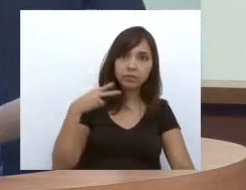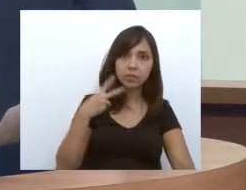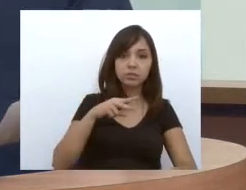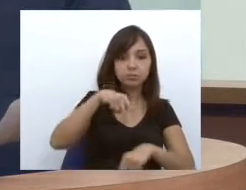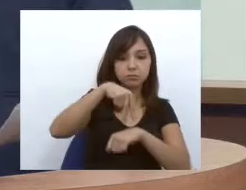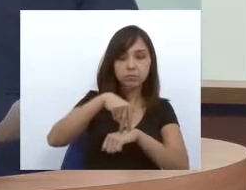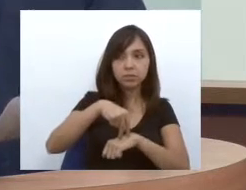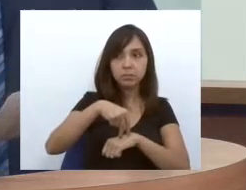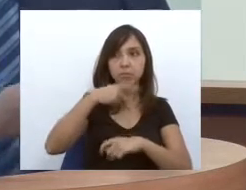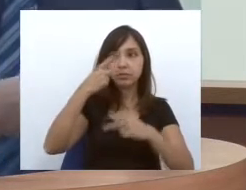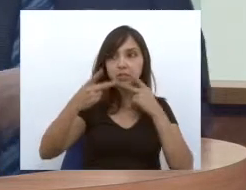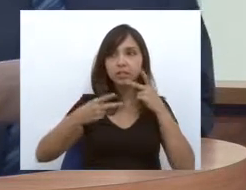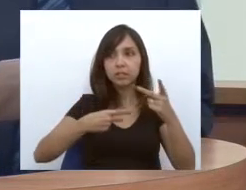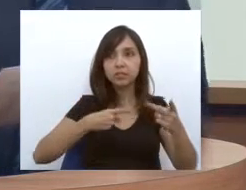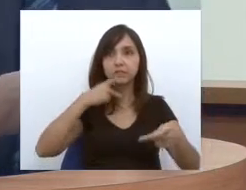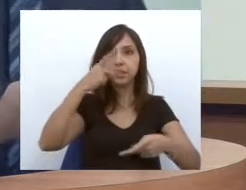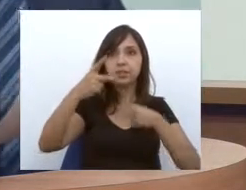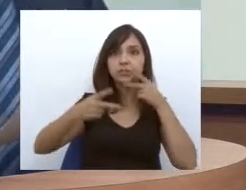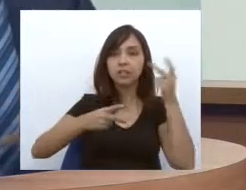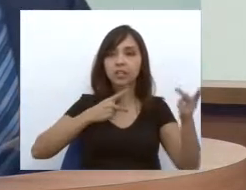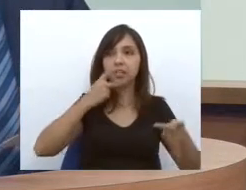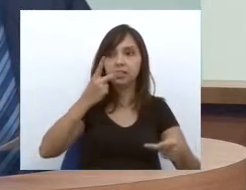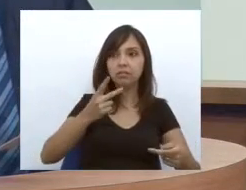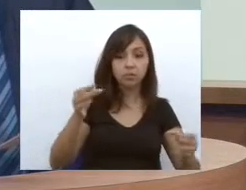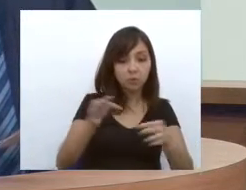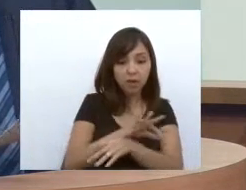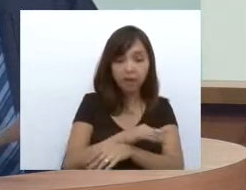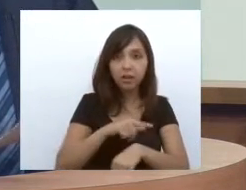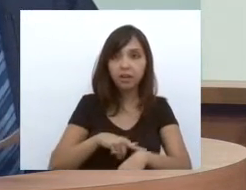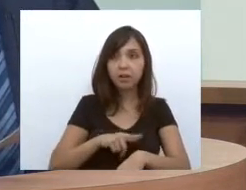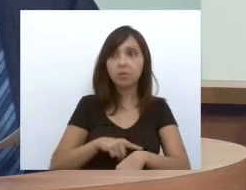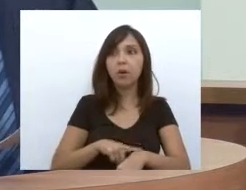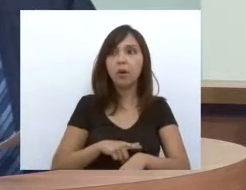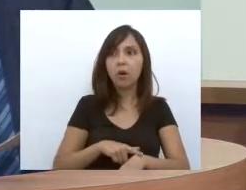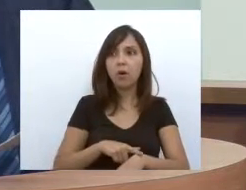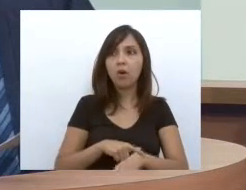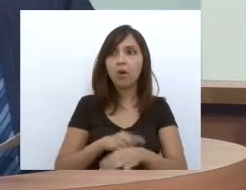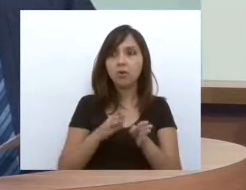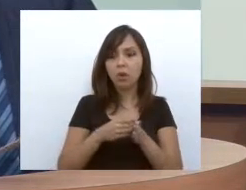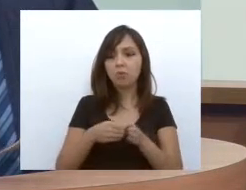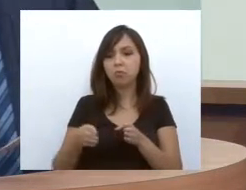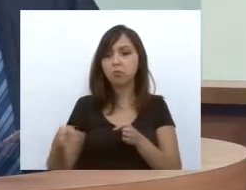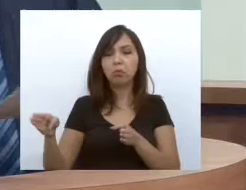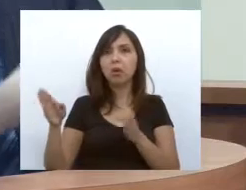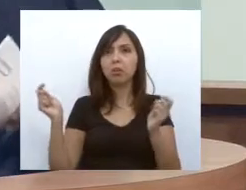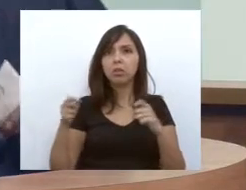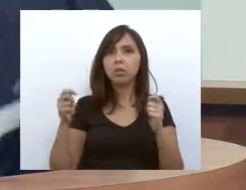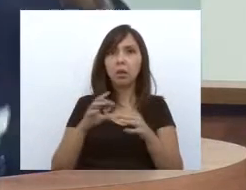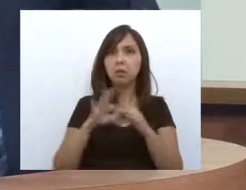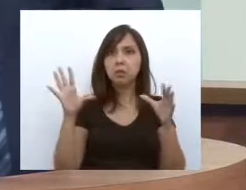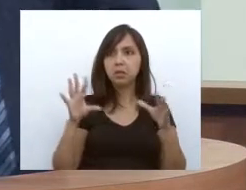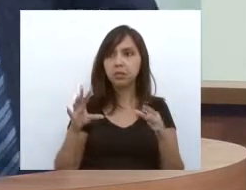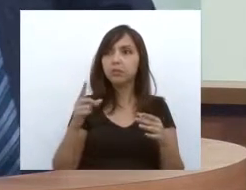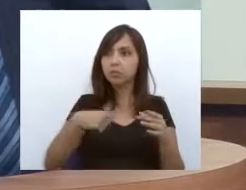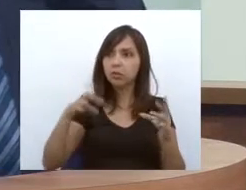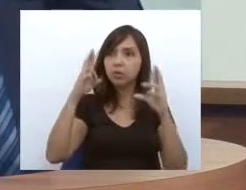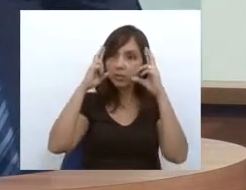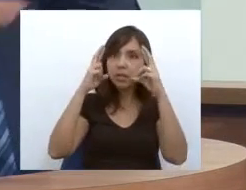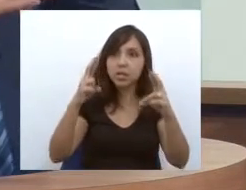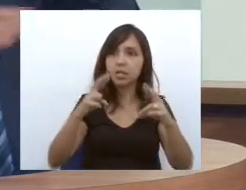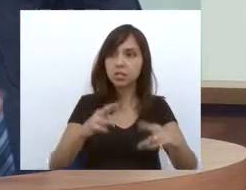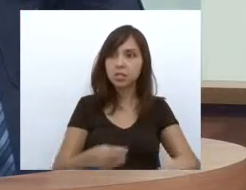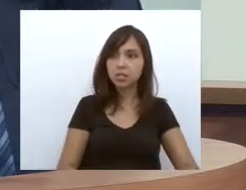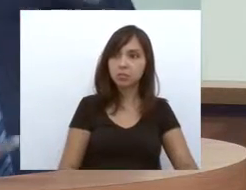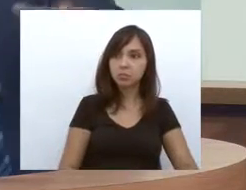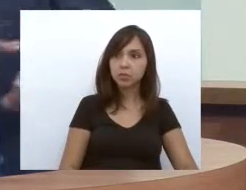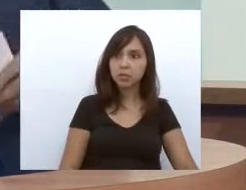tribuna, falando, sem terminar a questão de ordem, o tempo dele tem a qualquer momento o tempo que quer. Temos que respeitar o regimento, presidente,